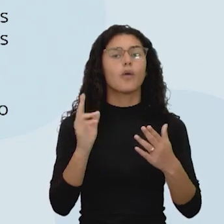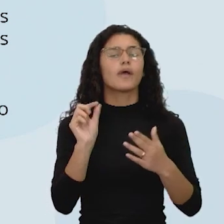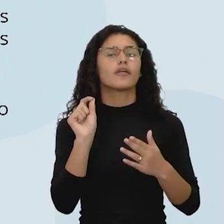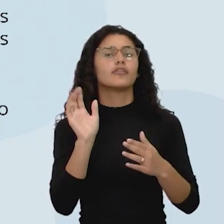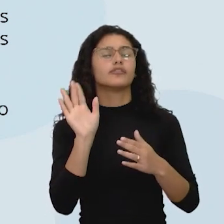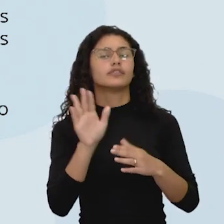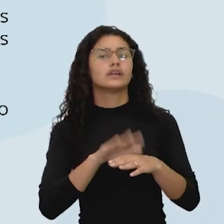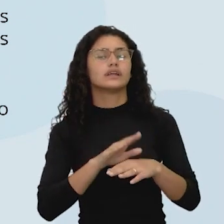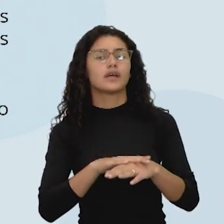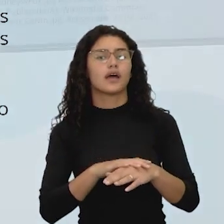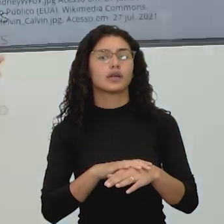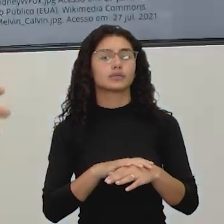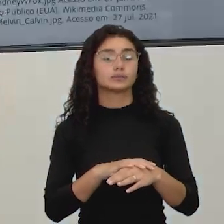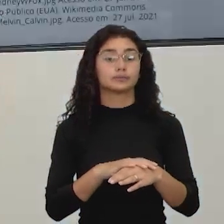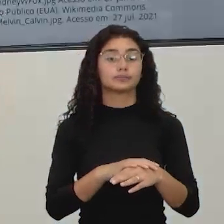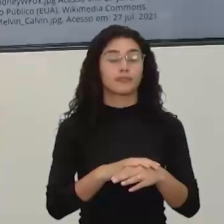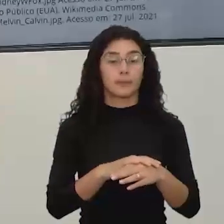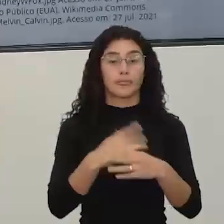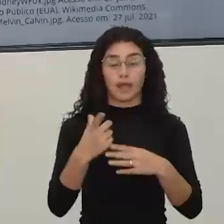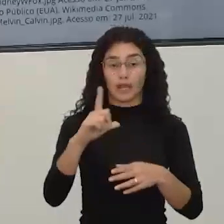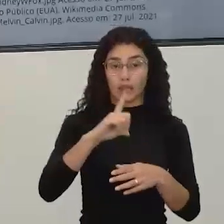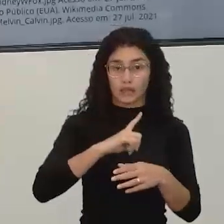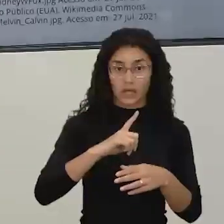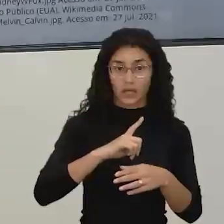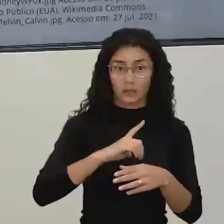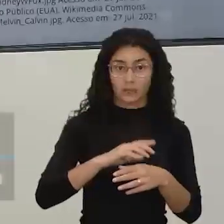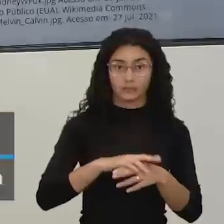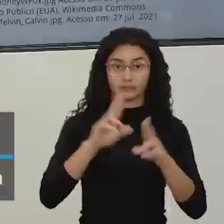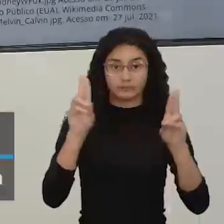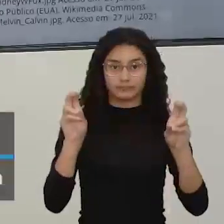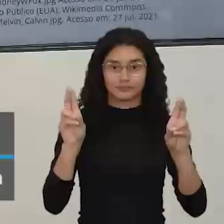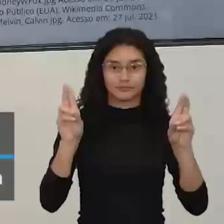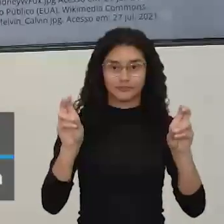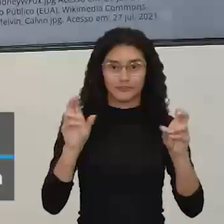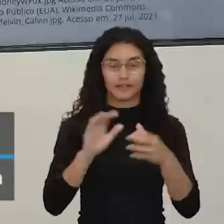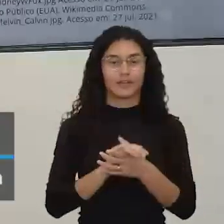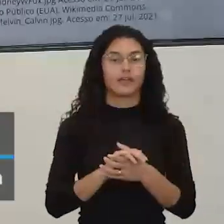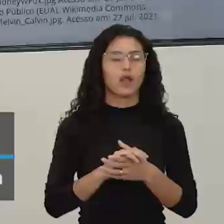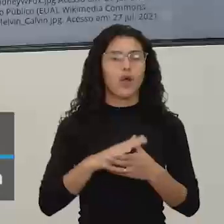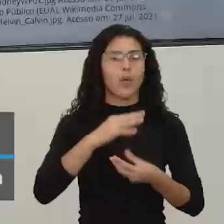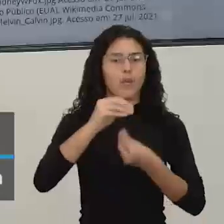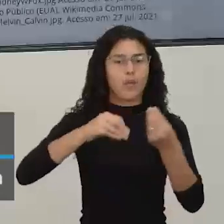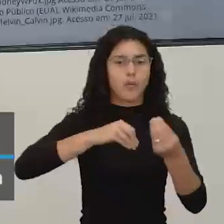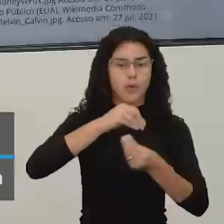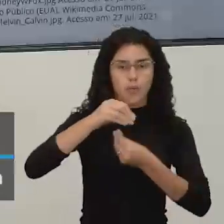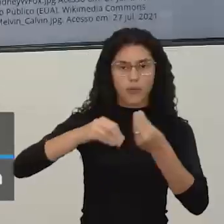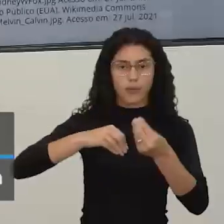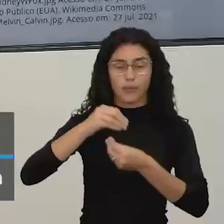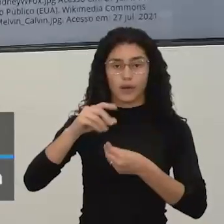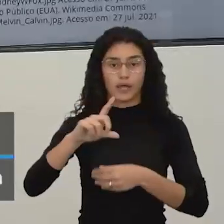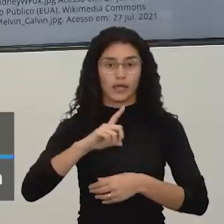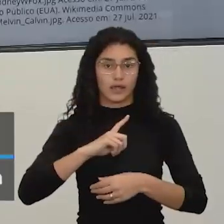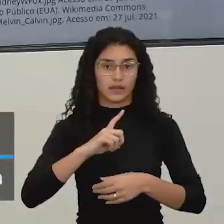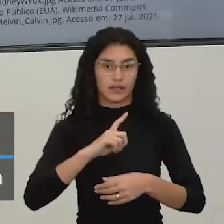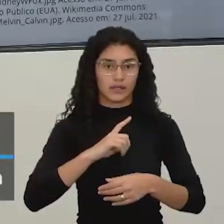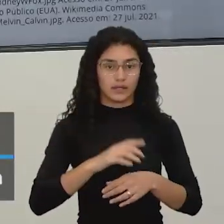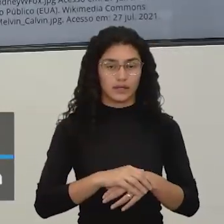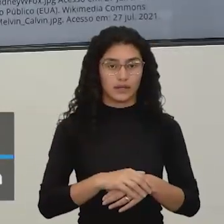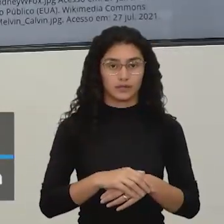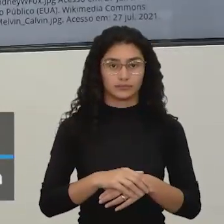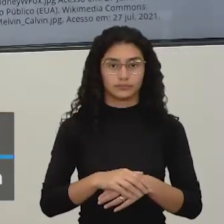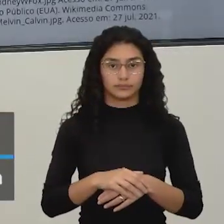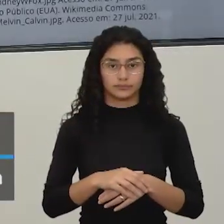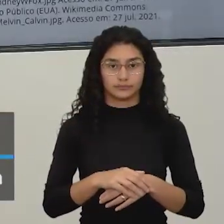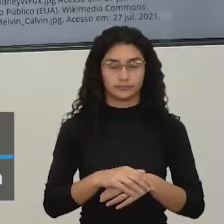fizeram? Naquele aparato, eles aqueceram, então, uma mistura seca de aminoácidos. E, a